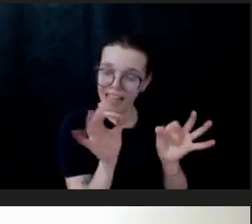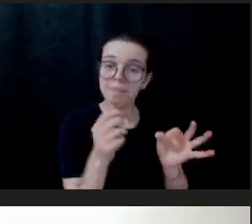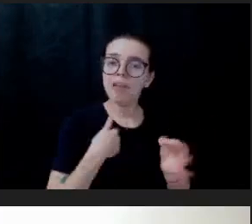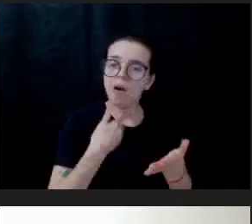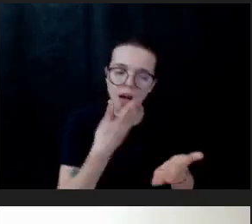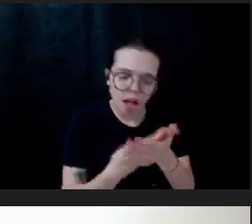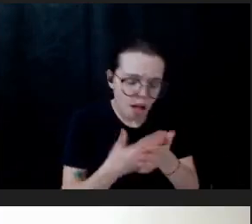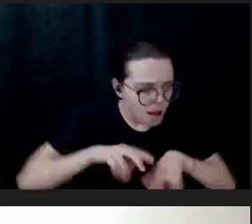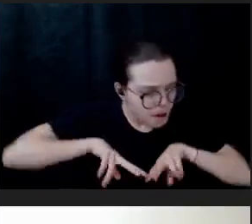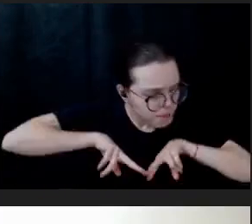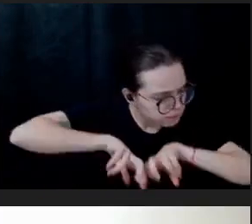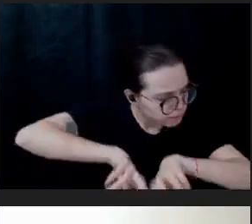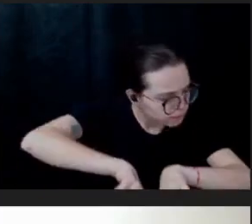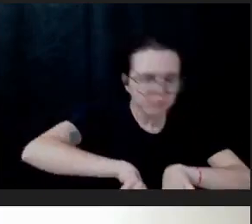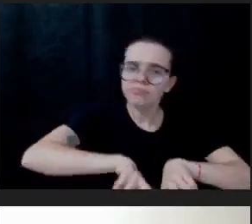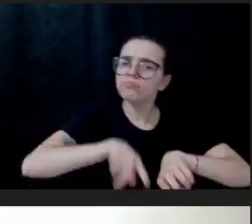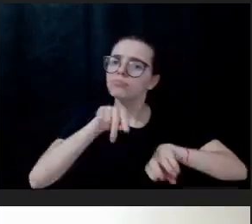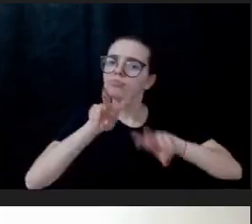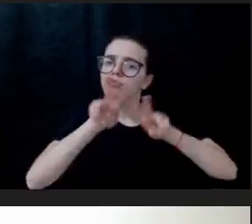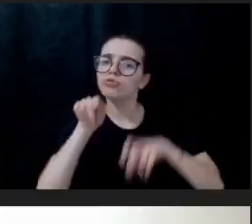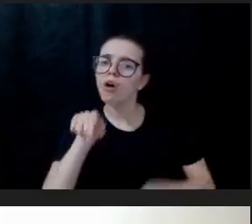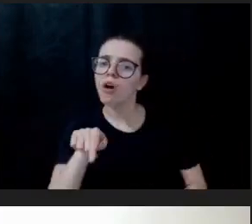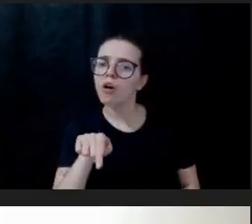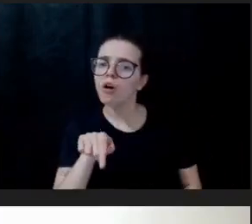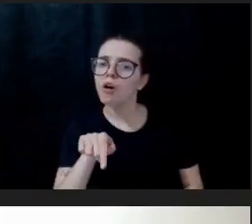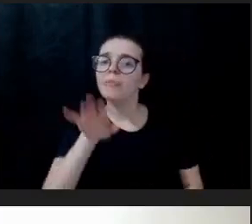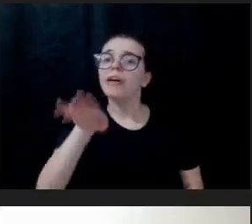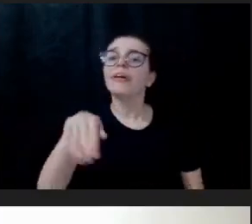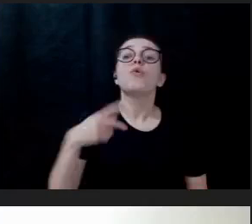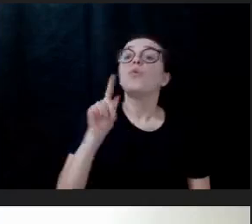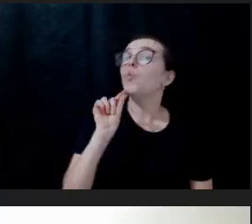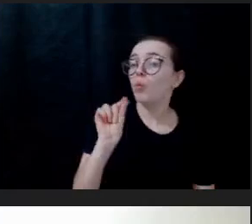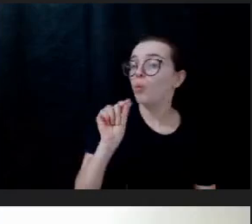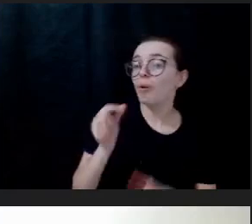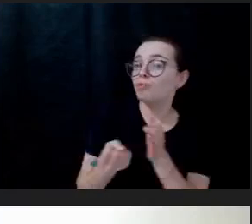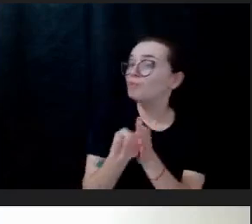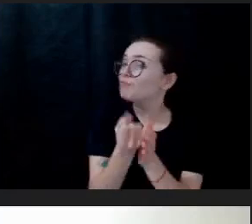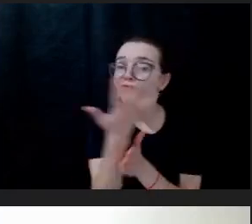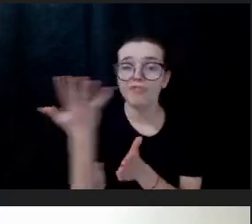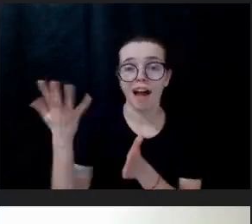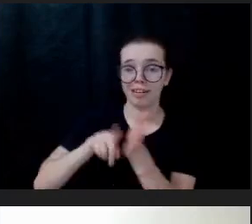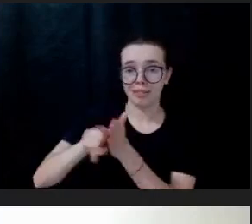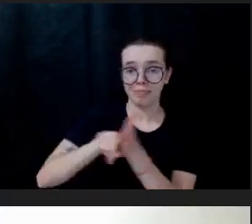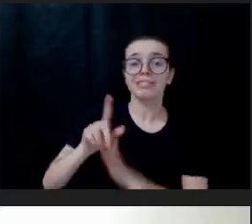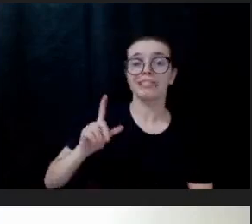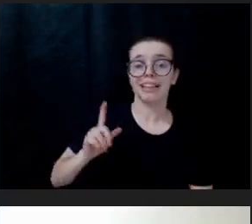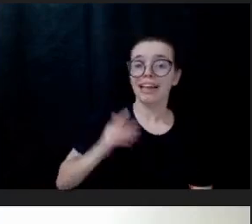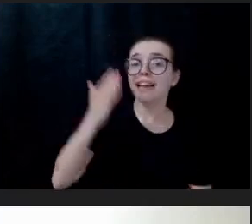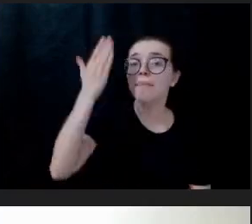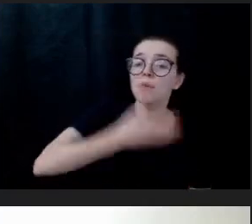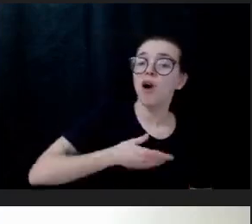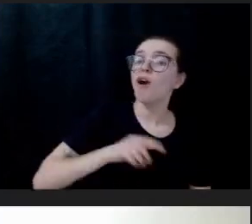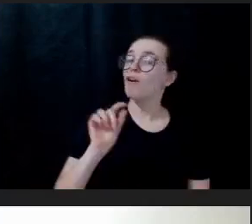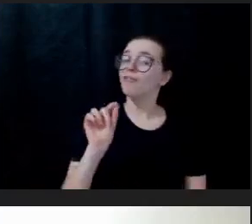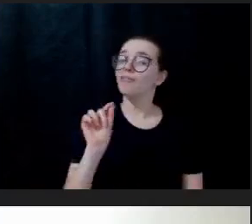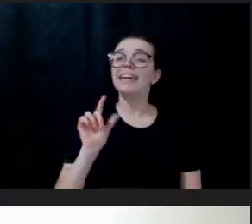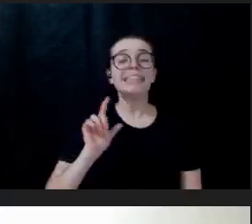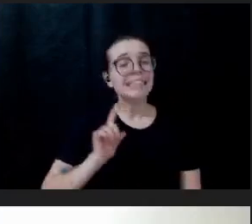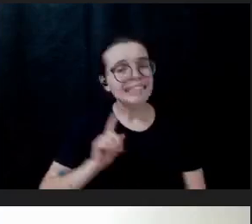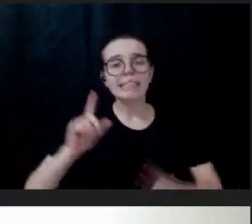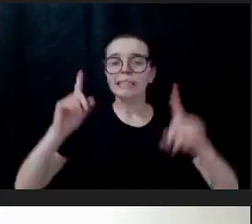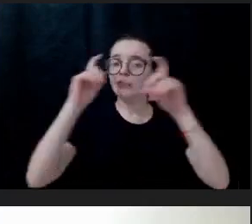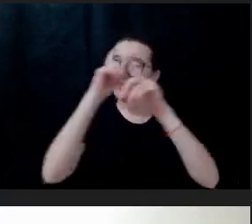com mais intensidade, e vários estudos mostram que há uma dificuldade